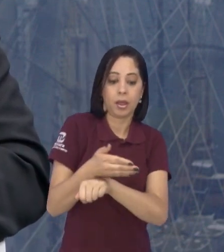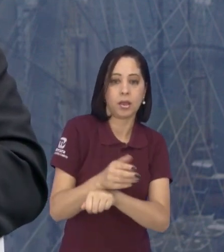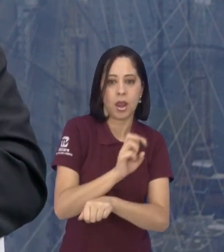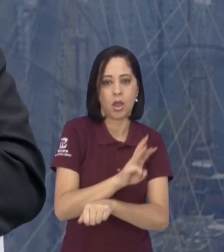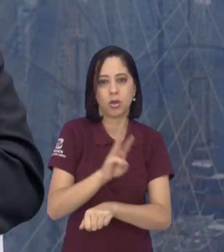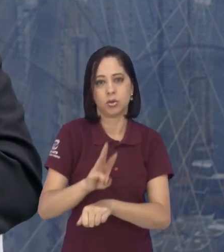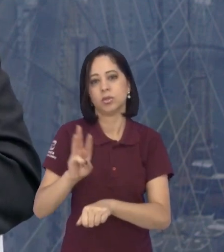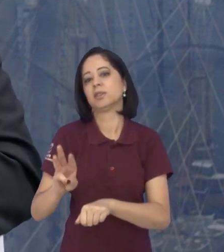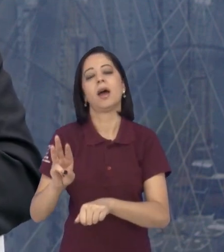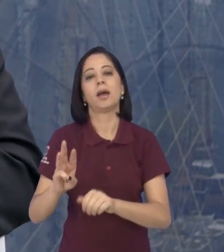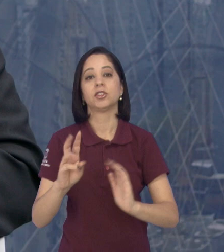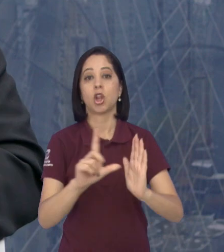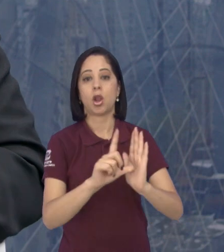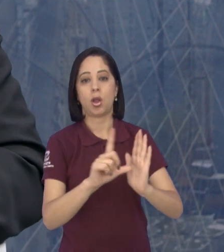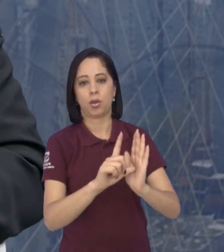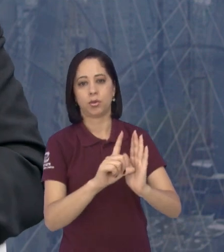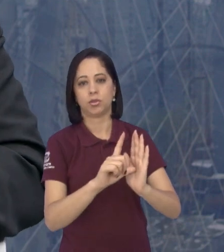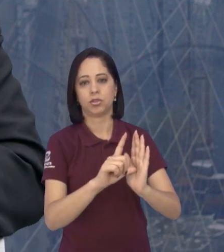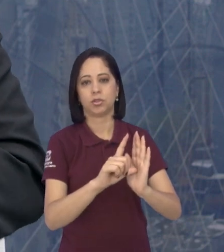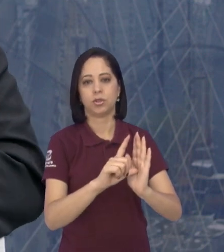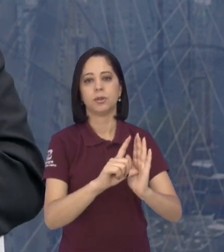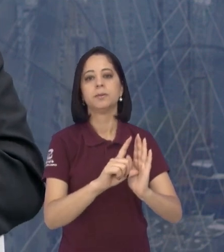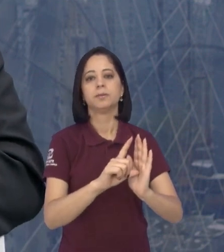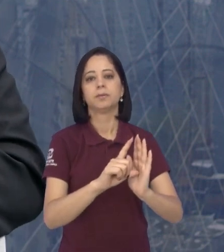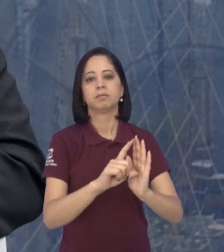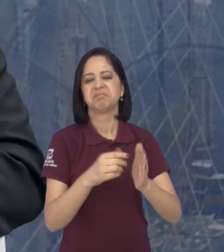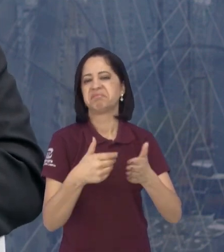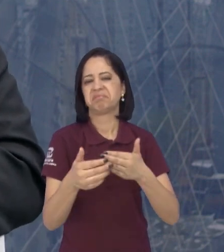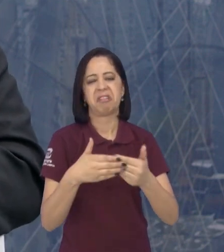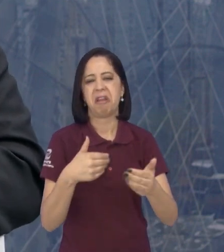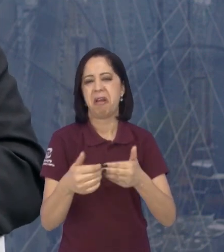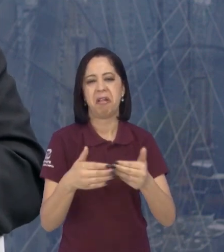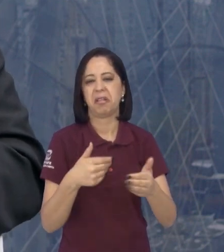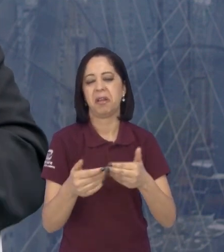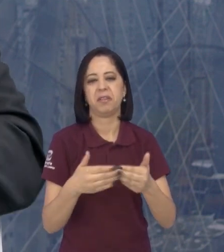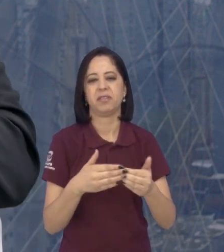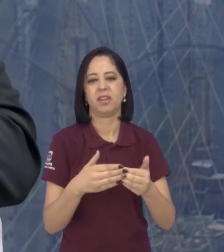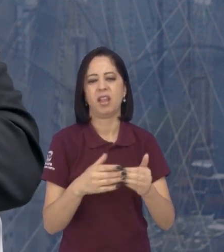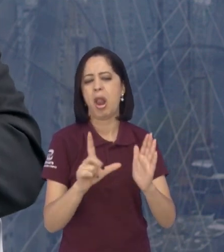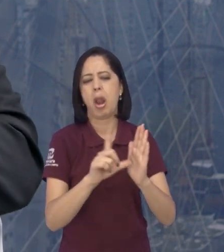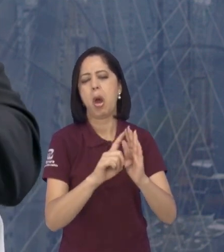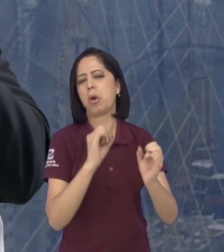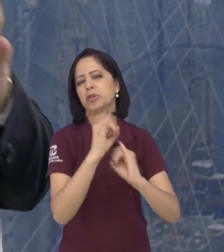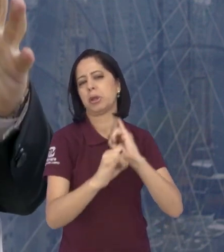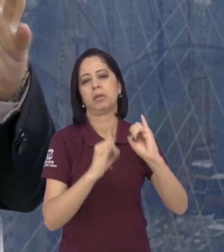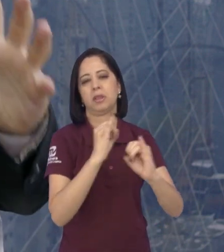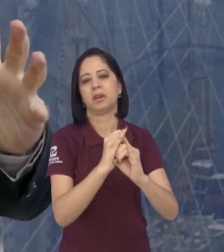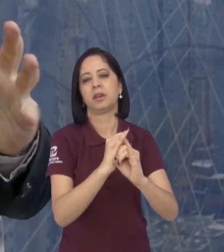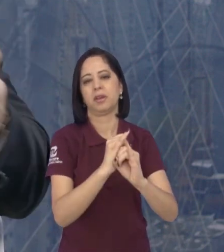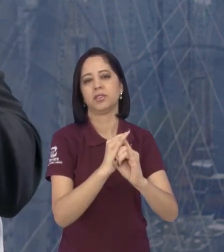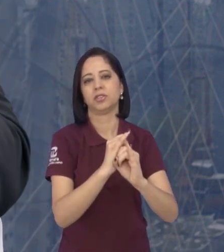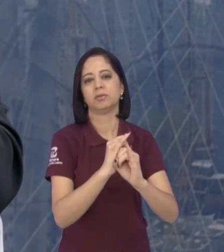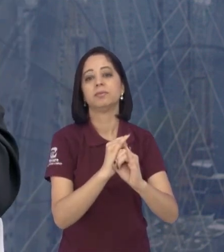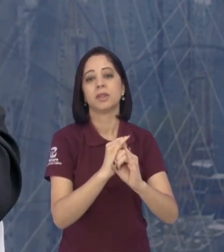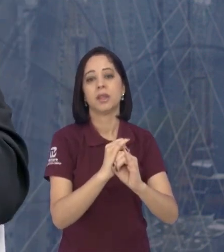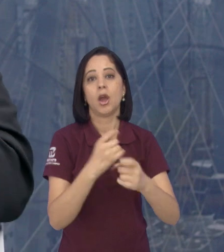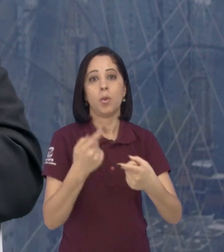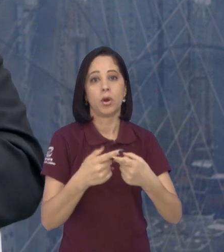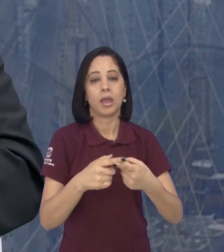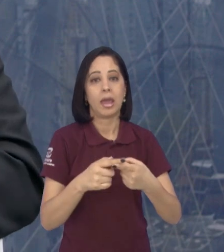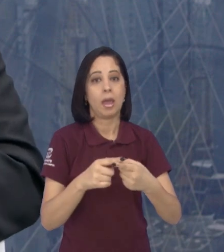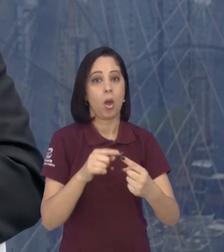de e-commerce, tá? Uma plataforma qualquer de vendas, né? Já que muito da internet é